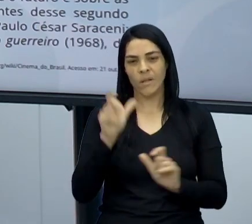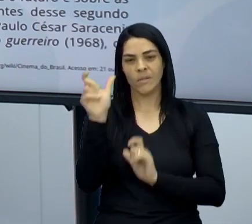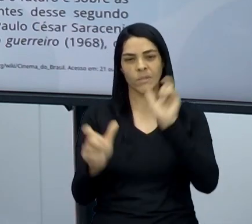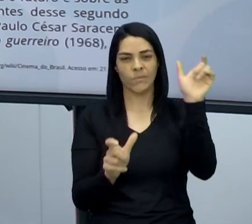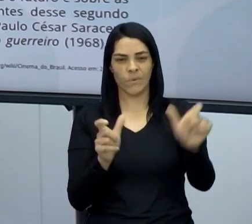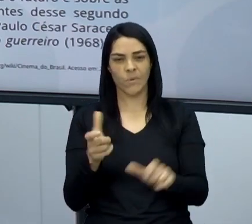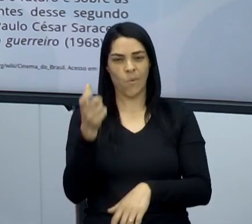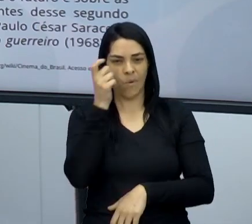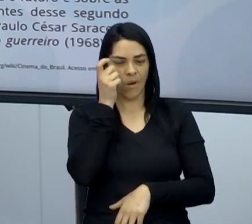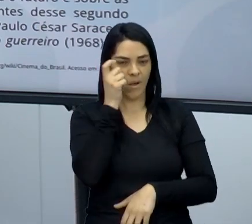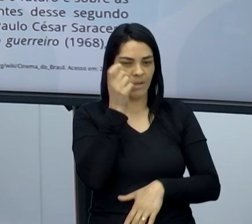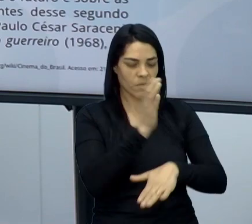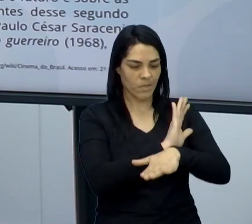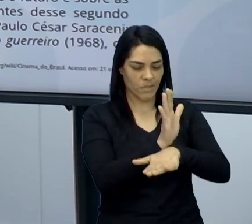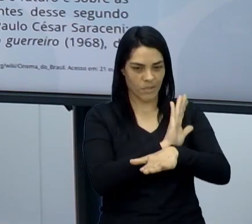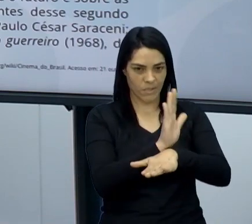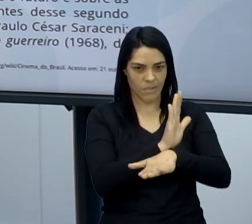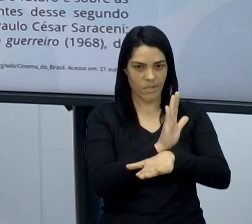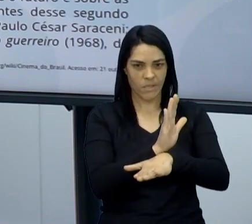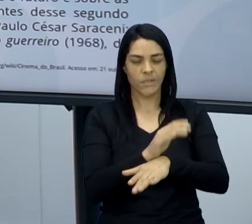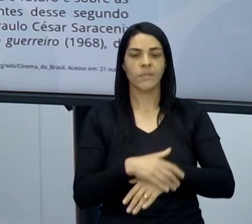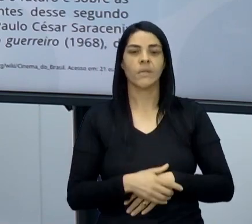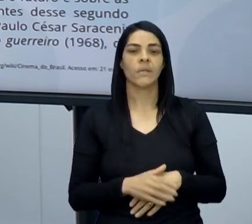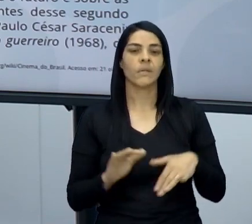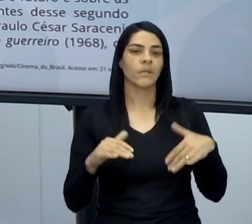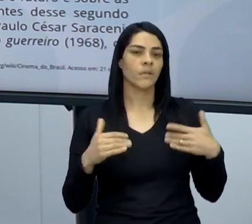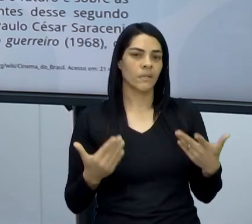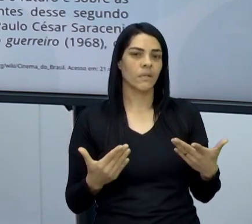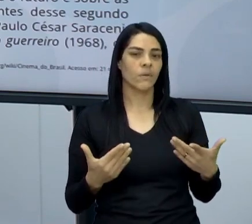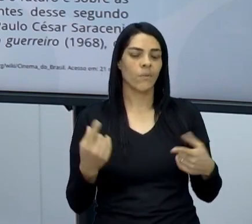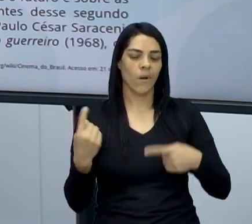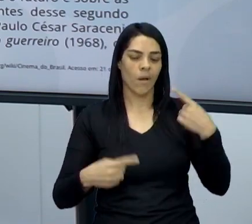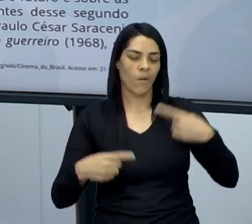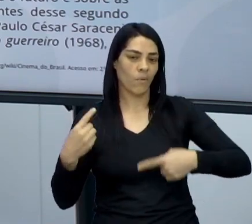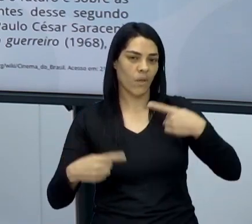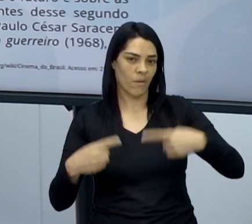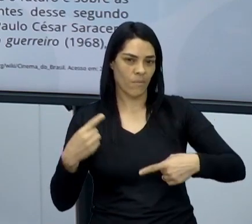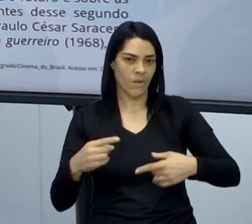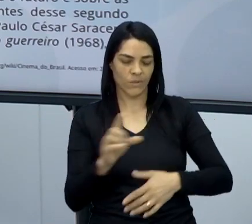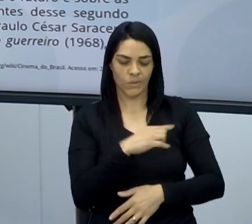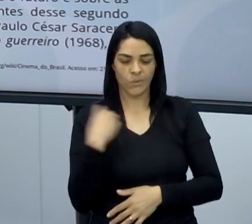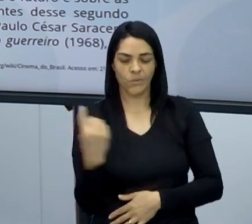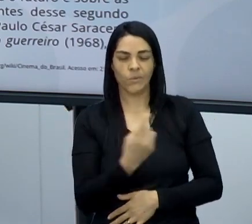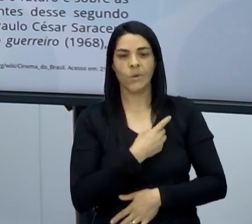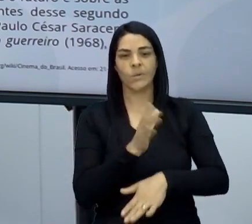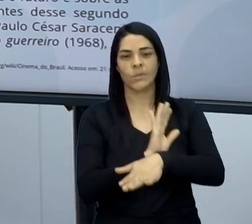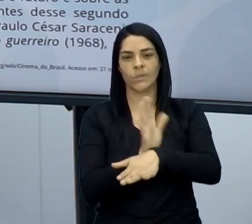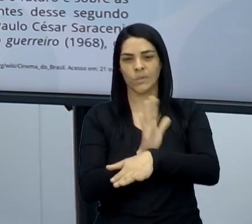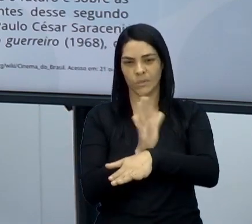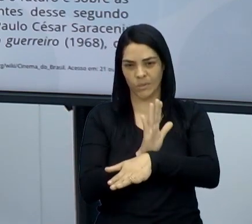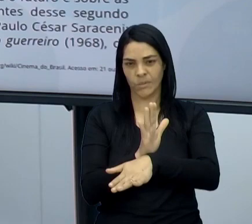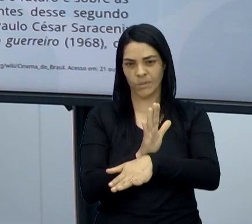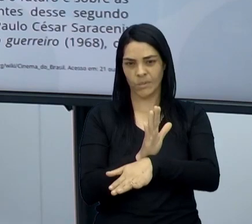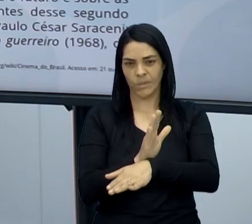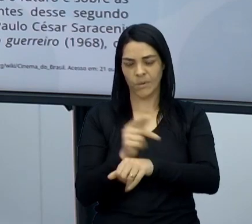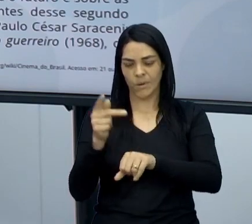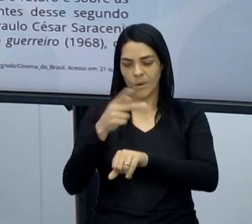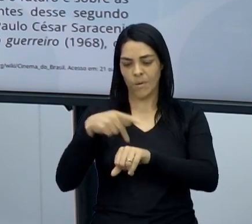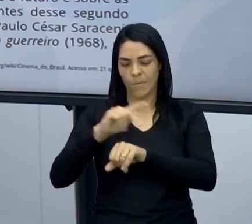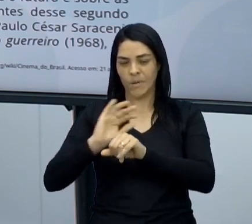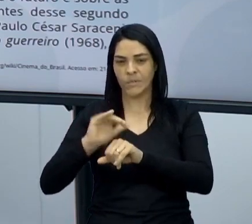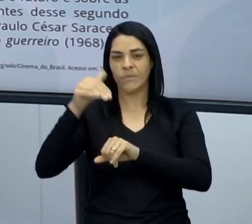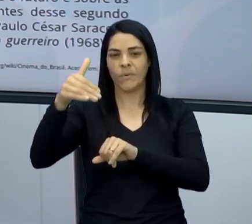É colocado ao lado dos cinemas europeus, tá certo? Aí é o debate. O nosso cinema, ele é de Hollywood? O nosso cinema,